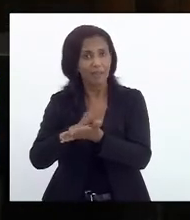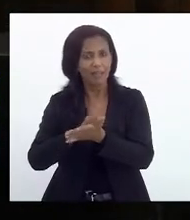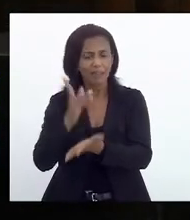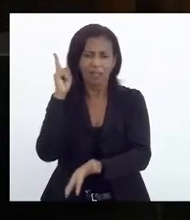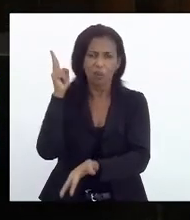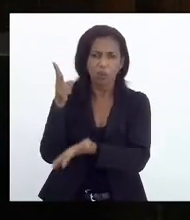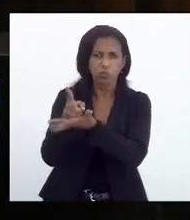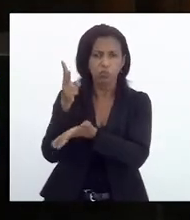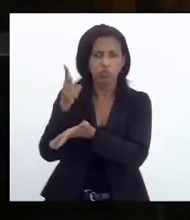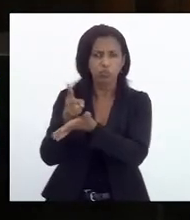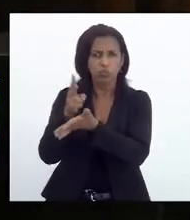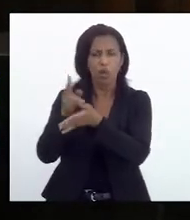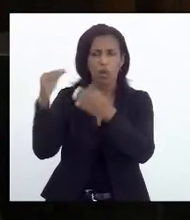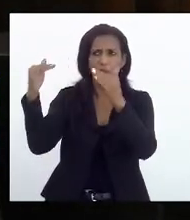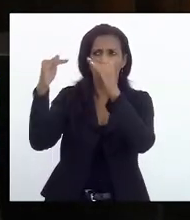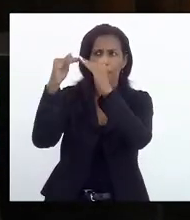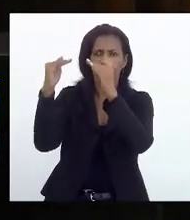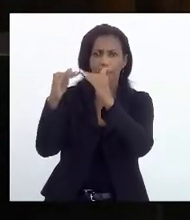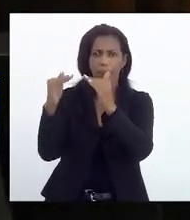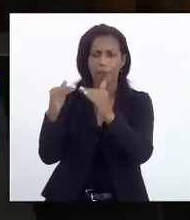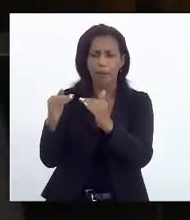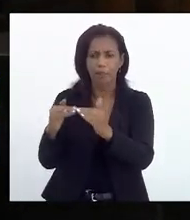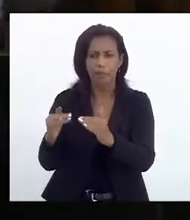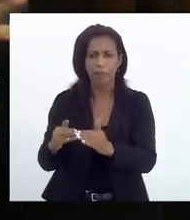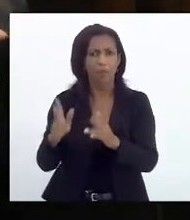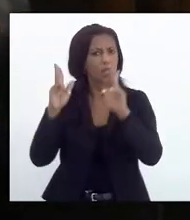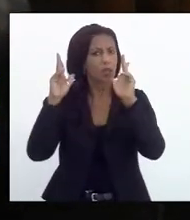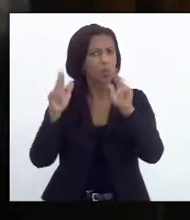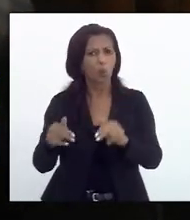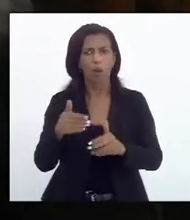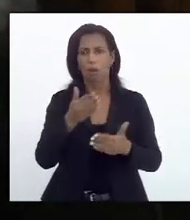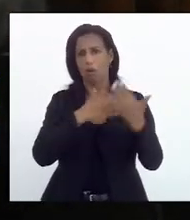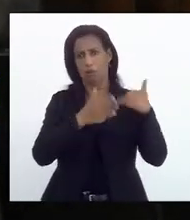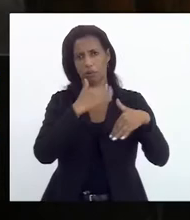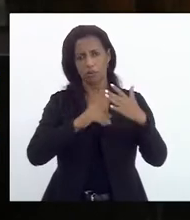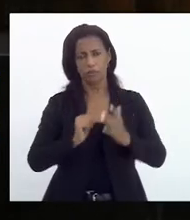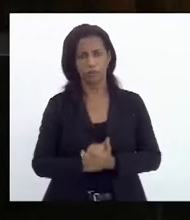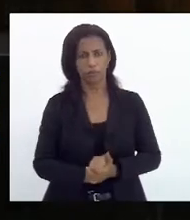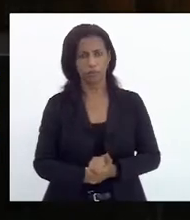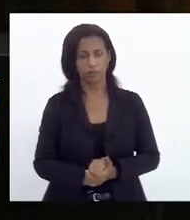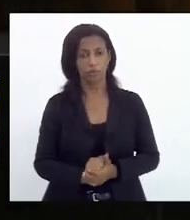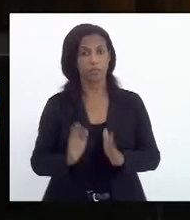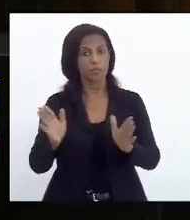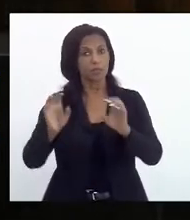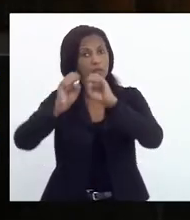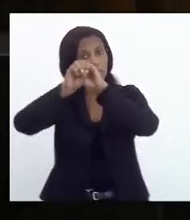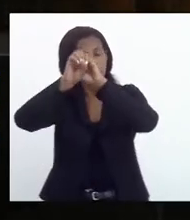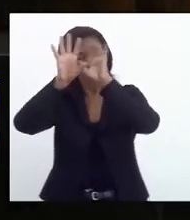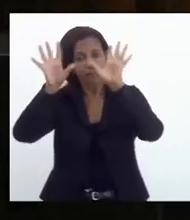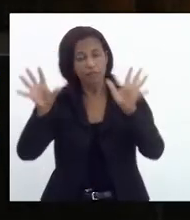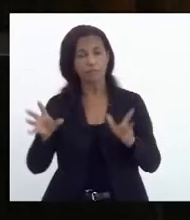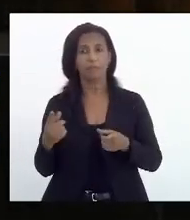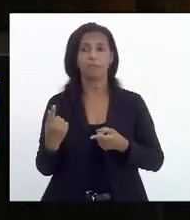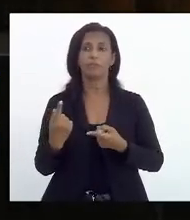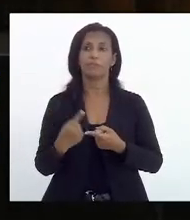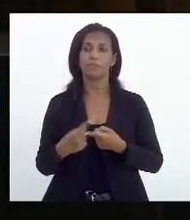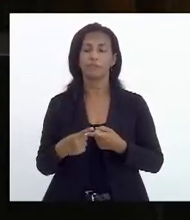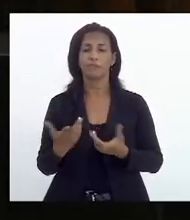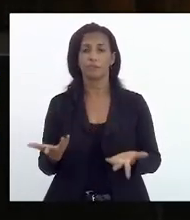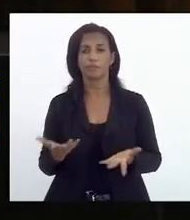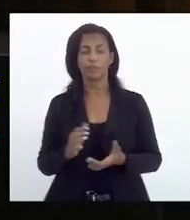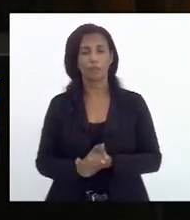continua tudo como Dantes o era isso tem que ficar Claro porque